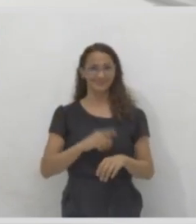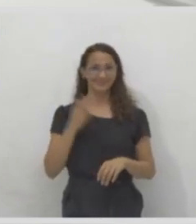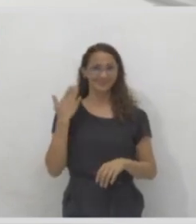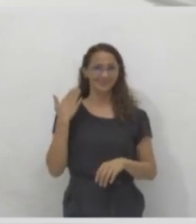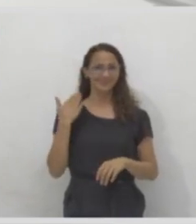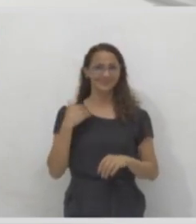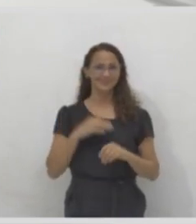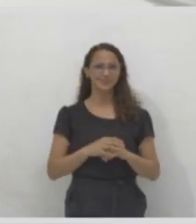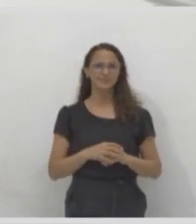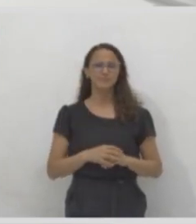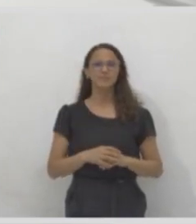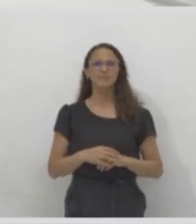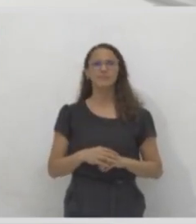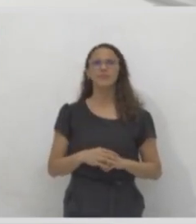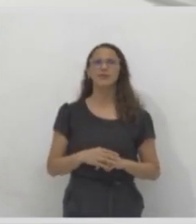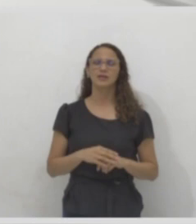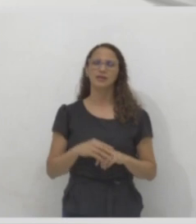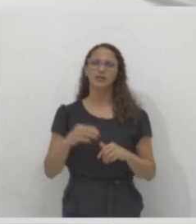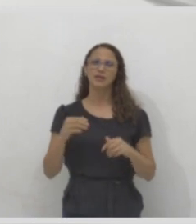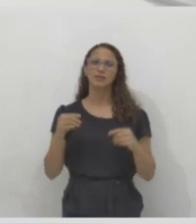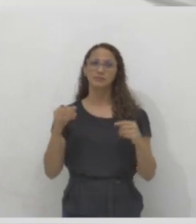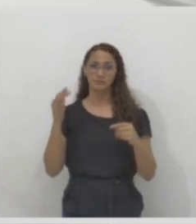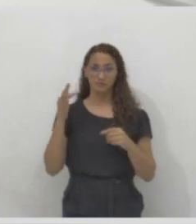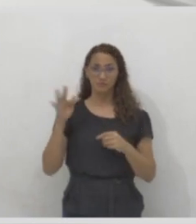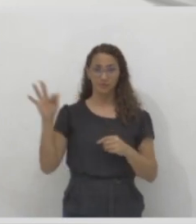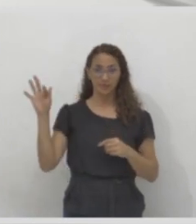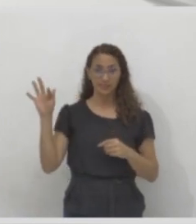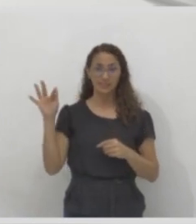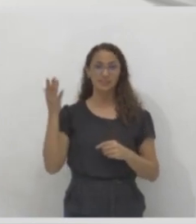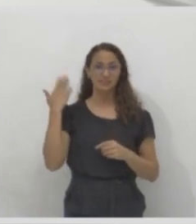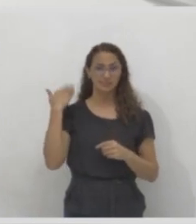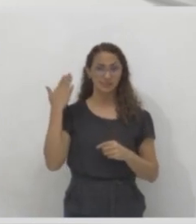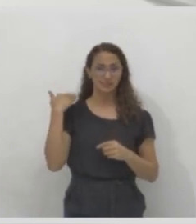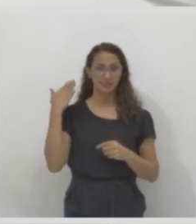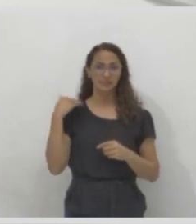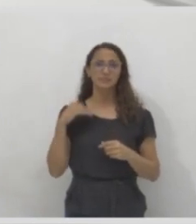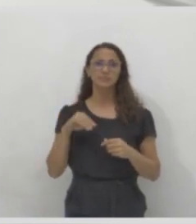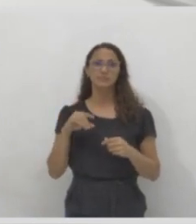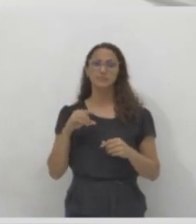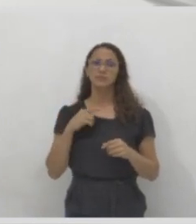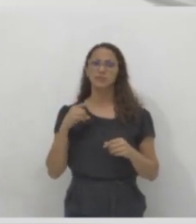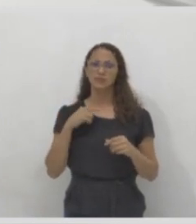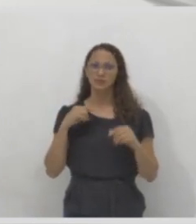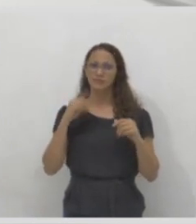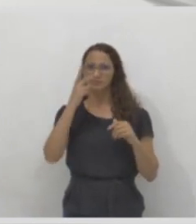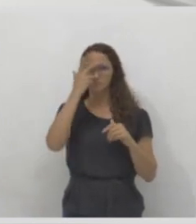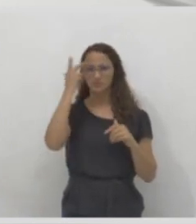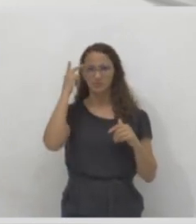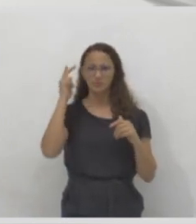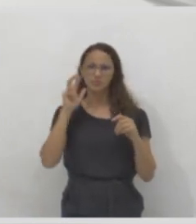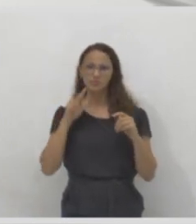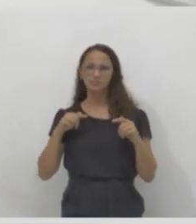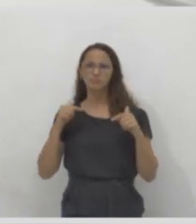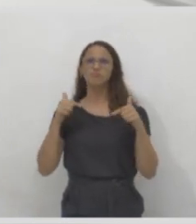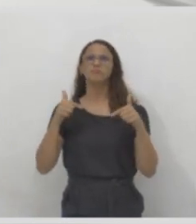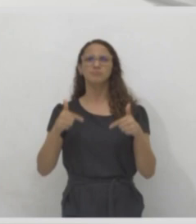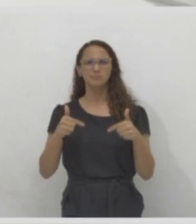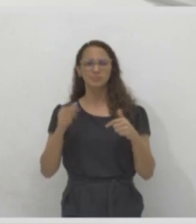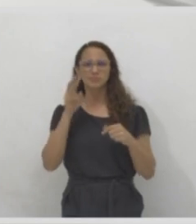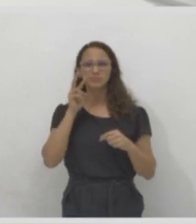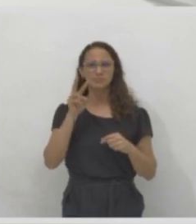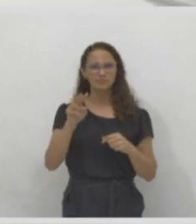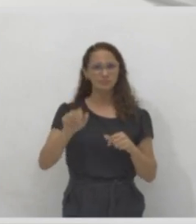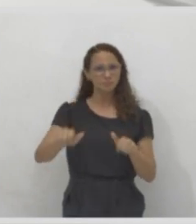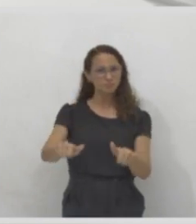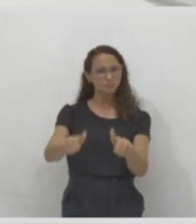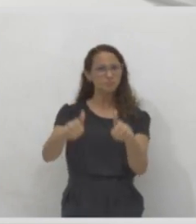do francês bela época, foi um período de grande otimismo e paz, desfrutado pelas potências ocidentais, sobretudo